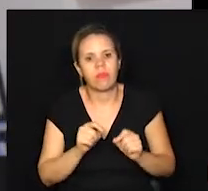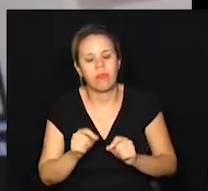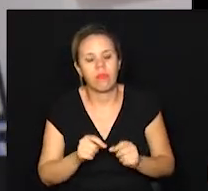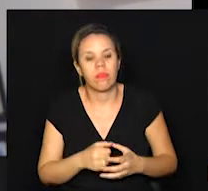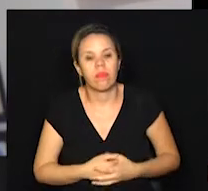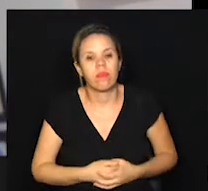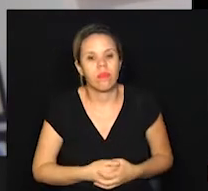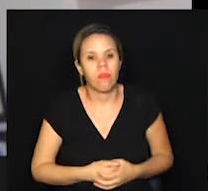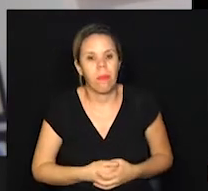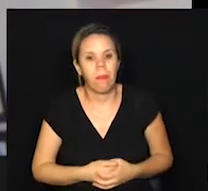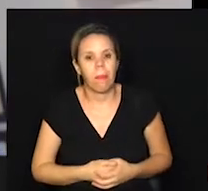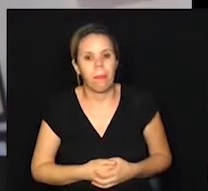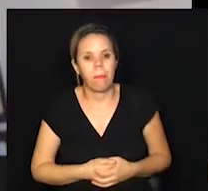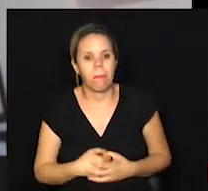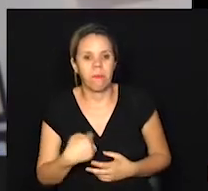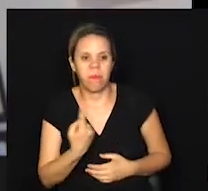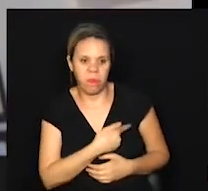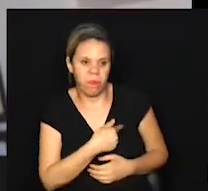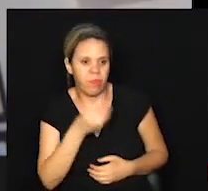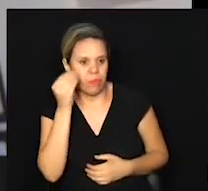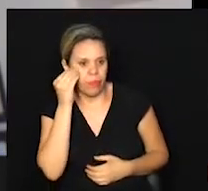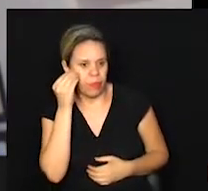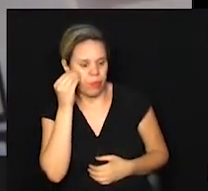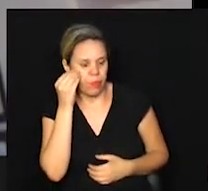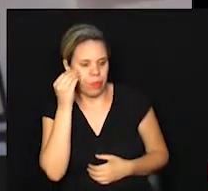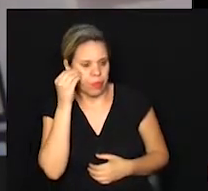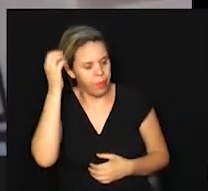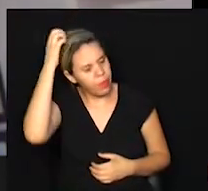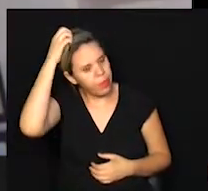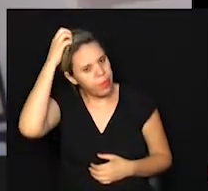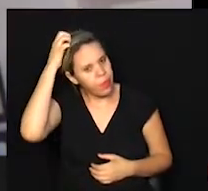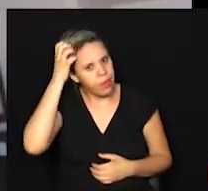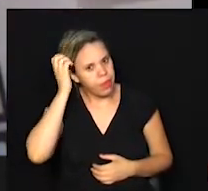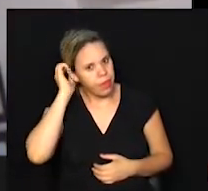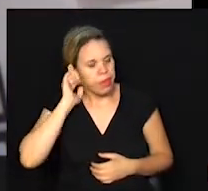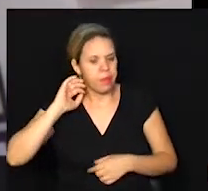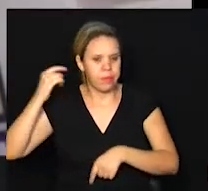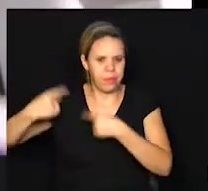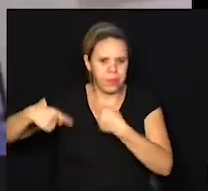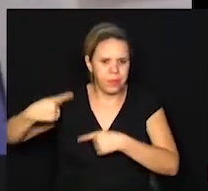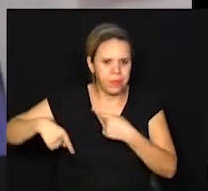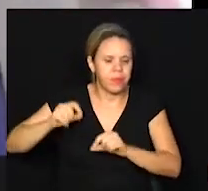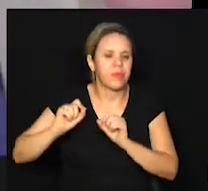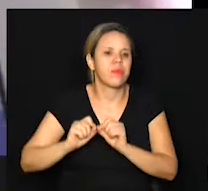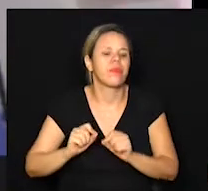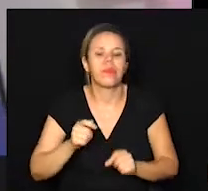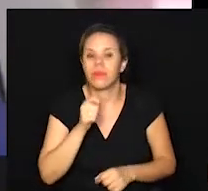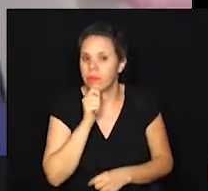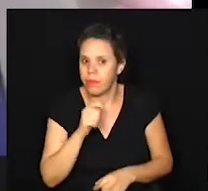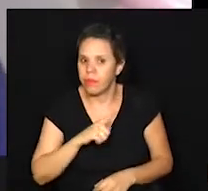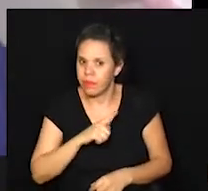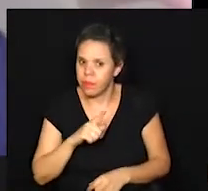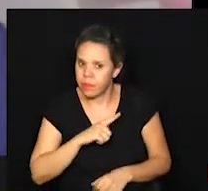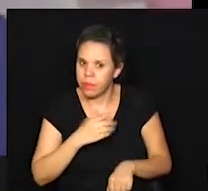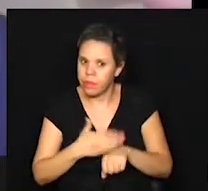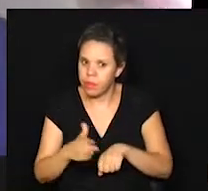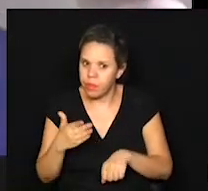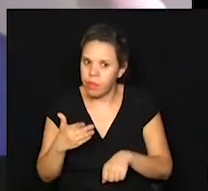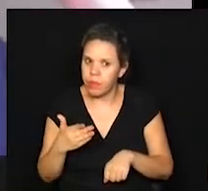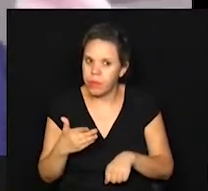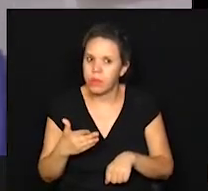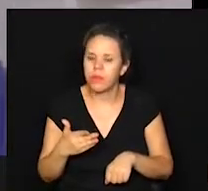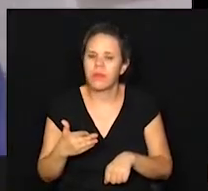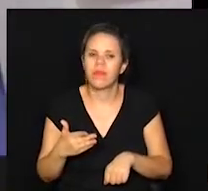né, de nós tentarmos colocar em discussão que ainda há práticas